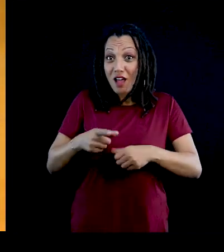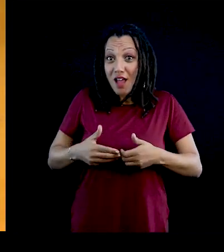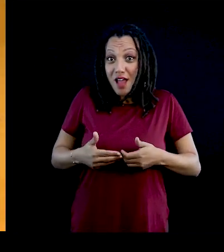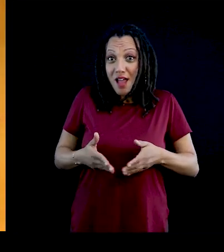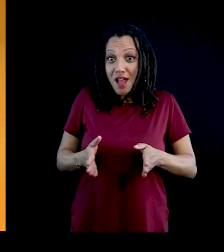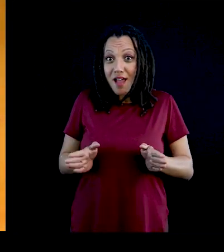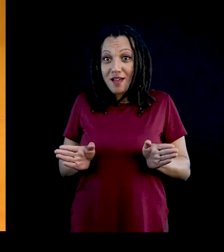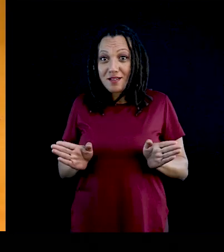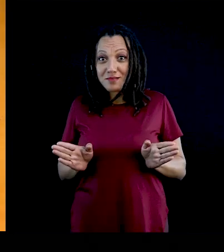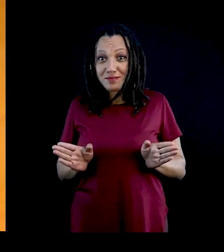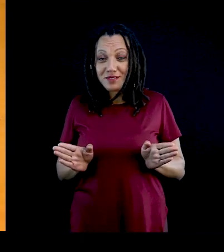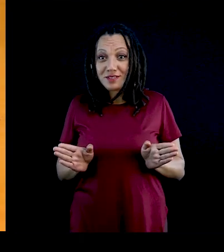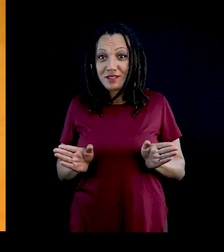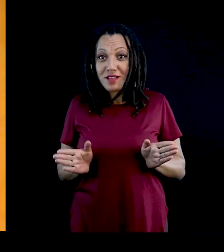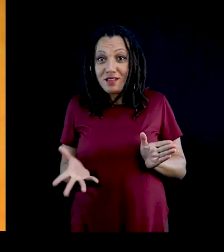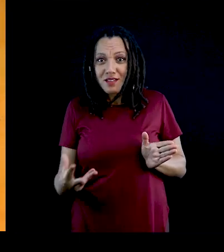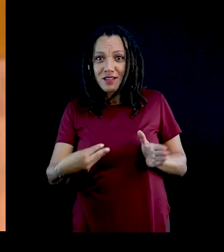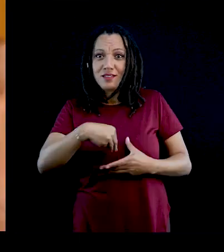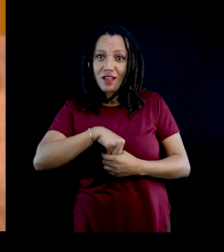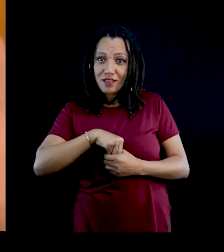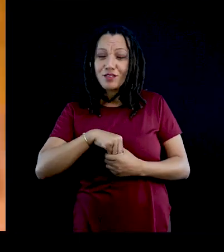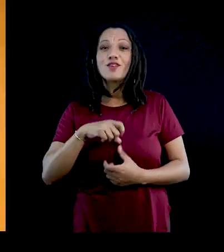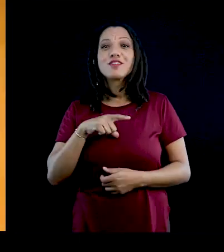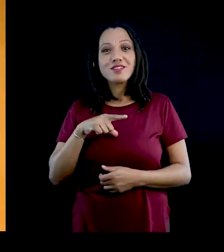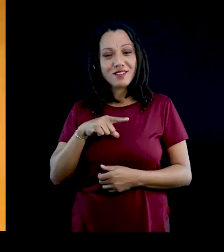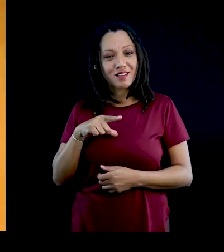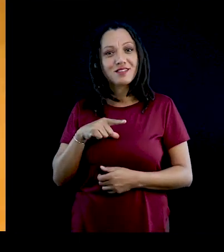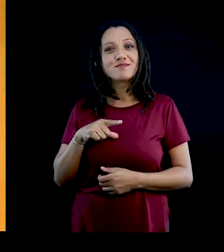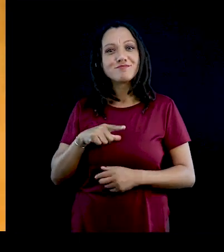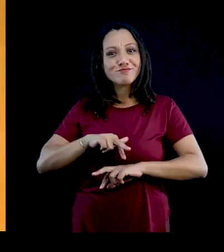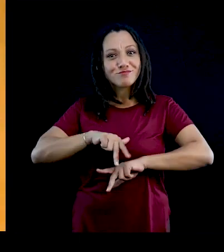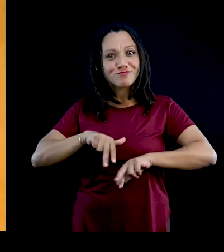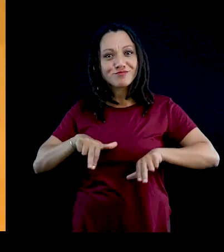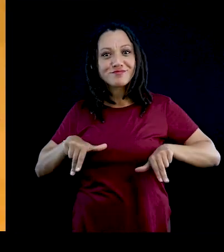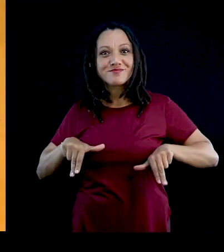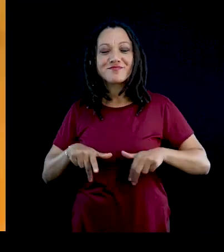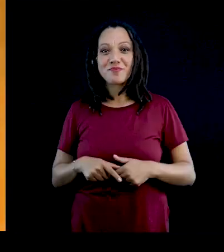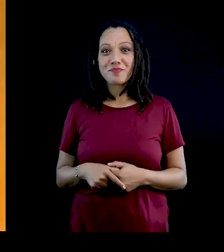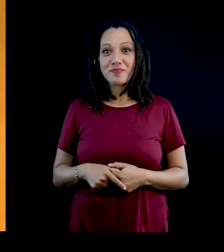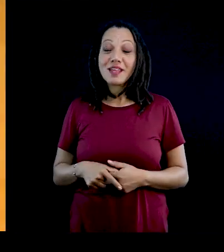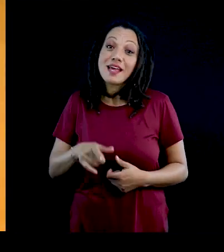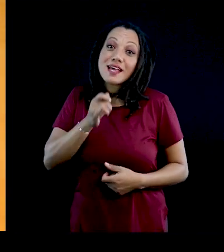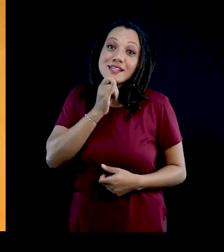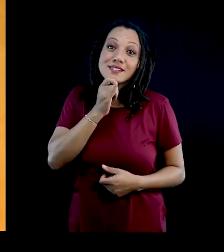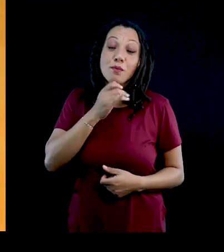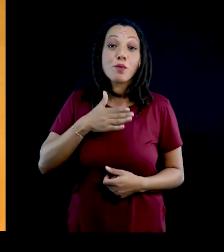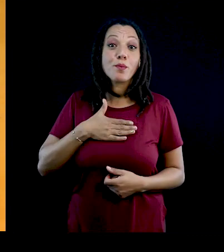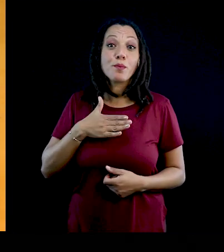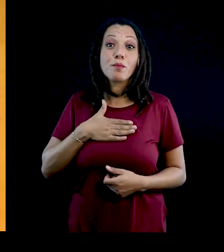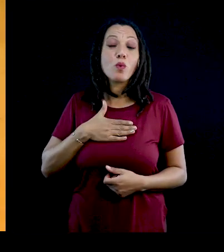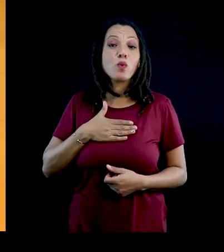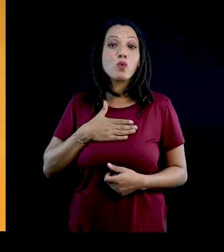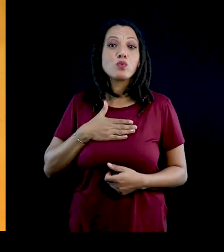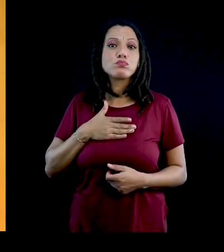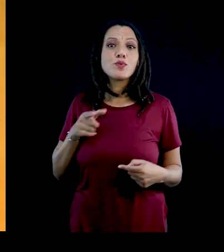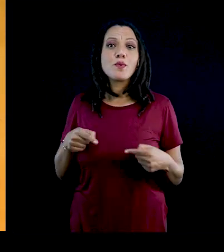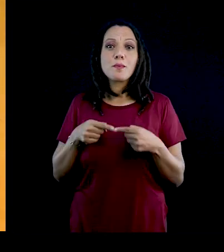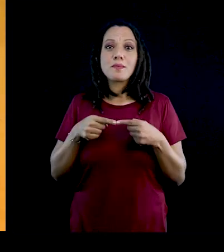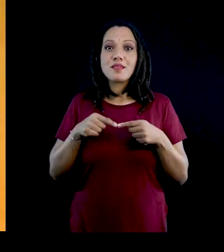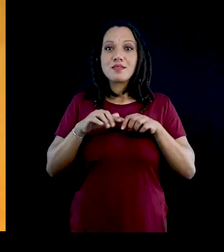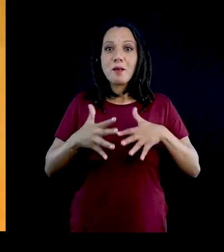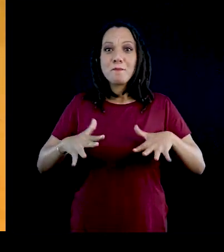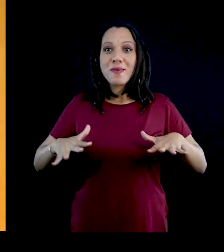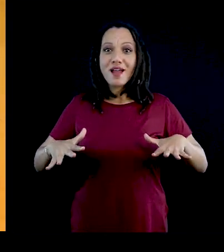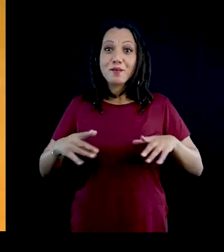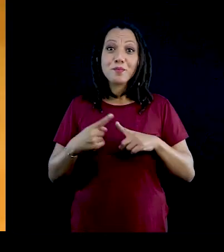gente vai criar esse cenário interno do nosso personagem. No meu personagem, eu vou continuar com essa ideia do mar aqui, que eu fiz uma cabeça